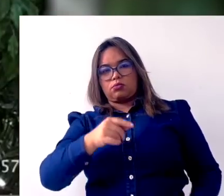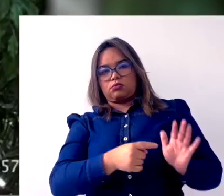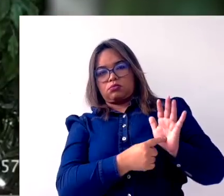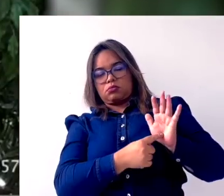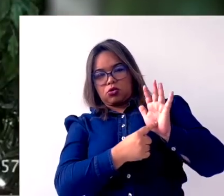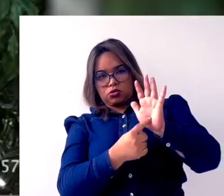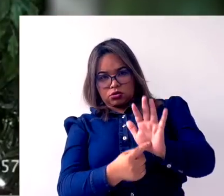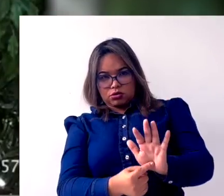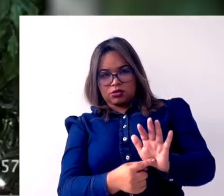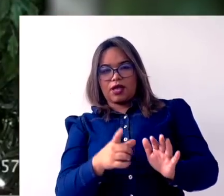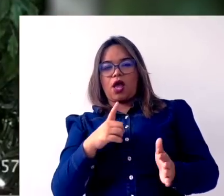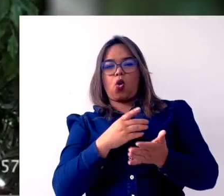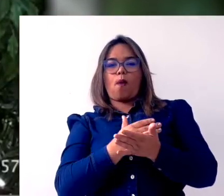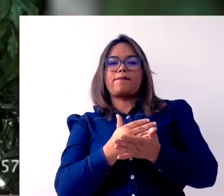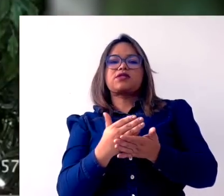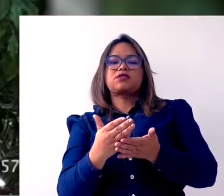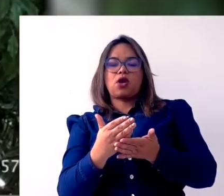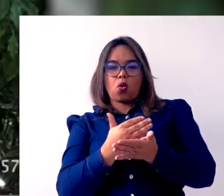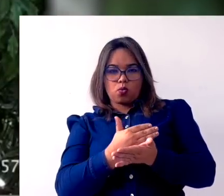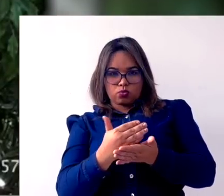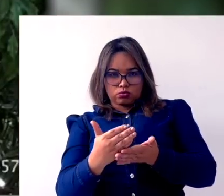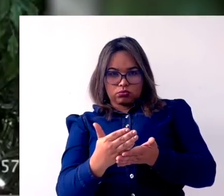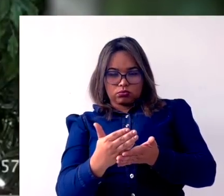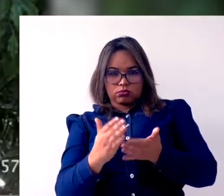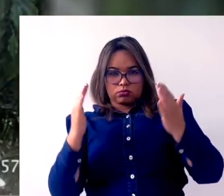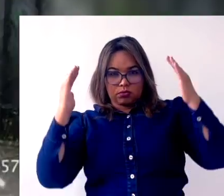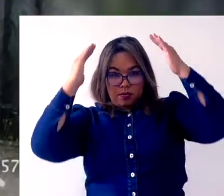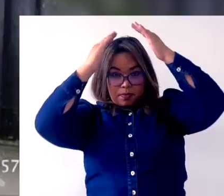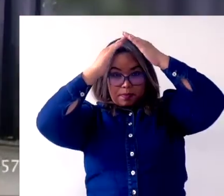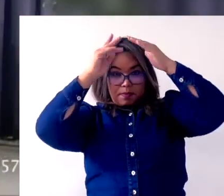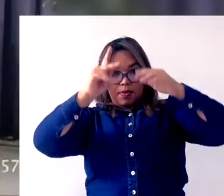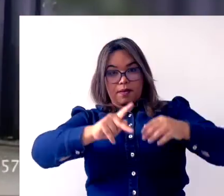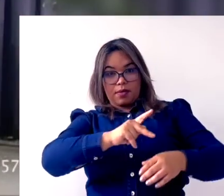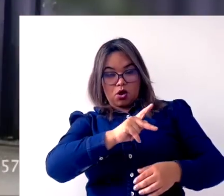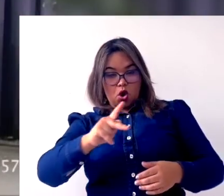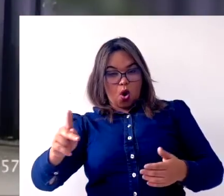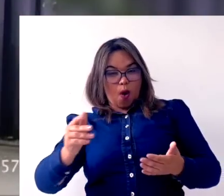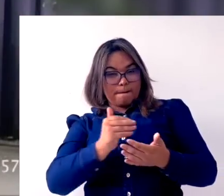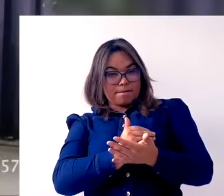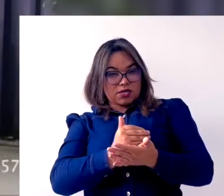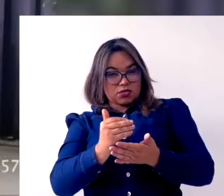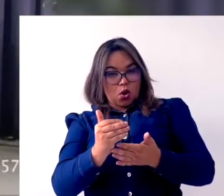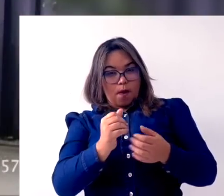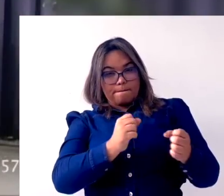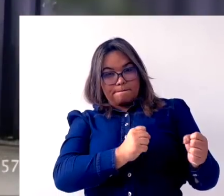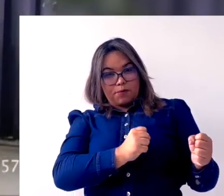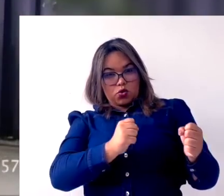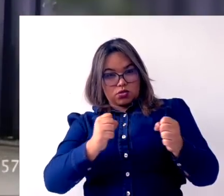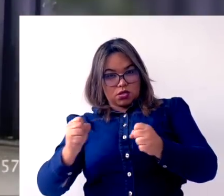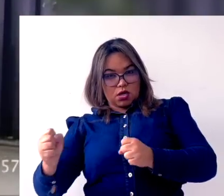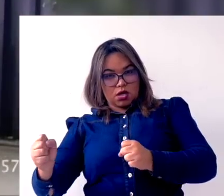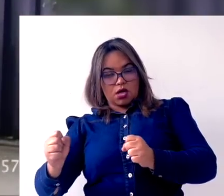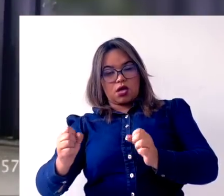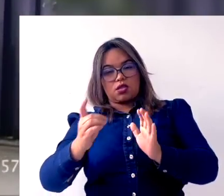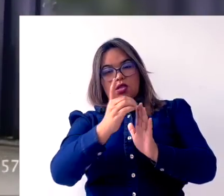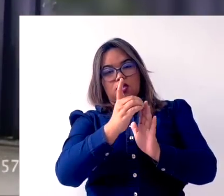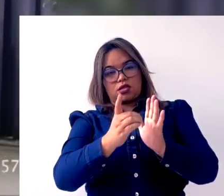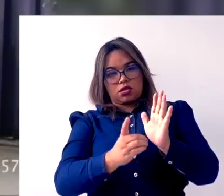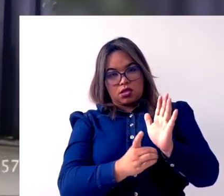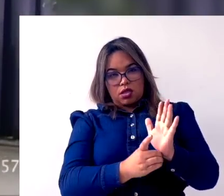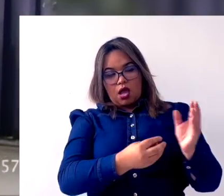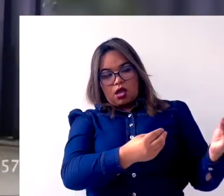história. Nós temos uma data de início, quando o papado começou a exercitar o poder que veio do decreto